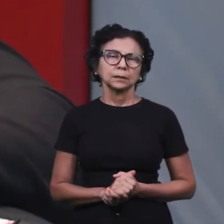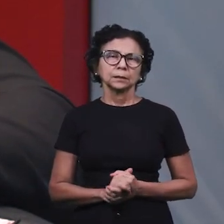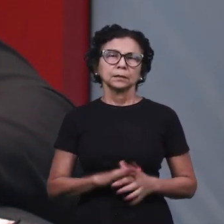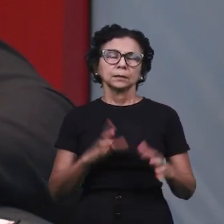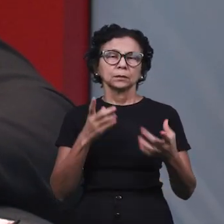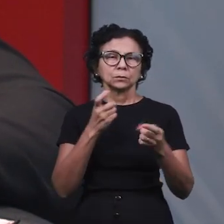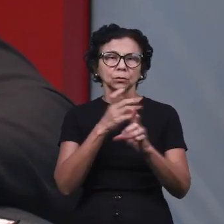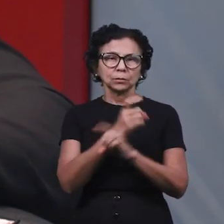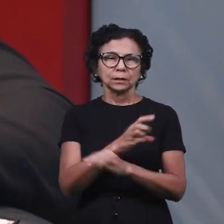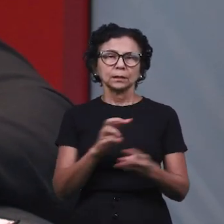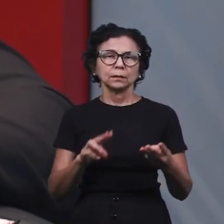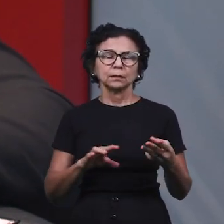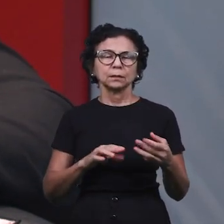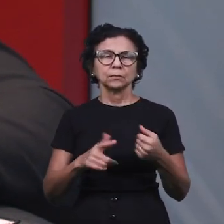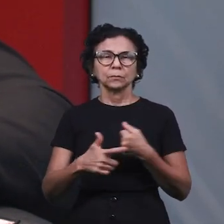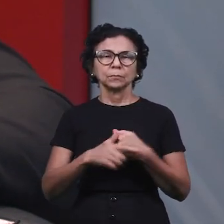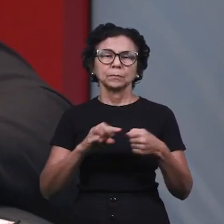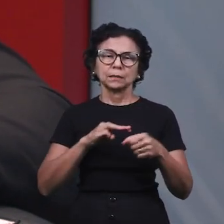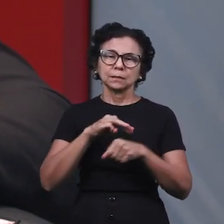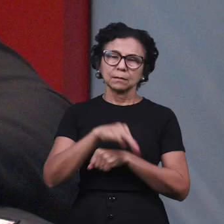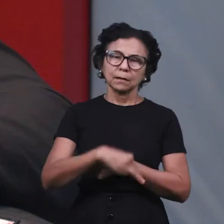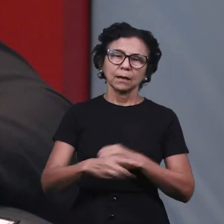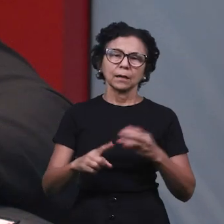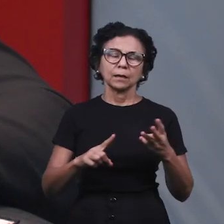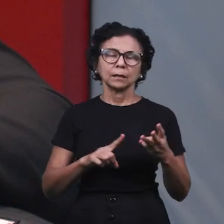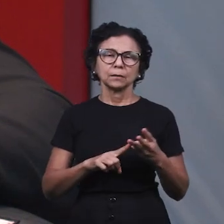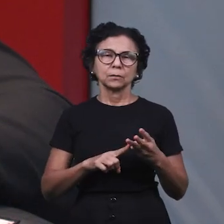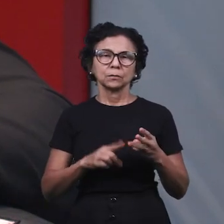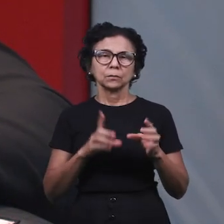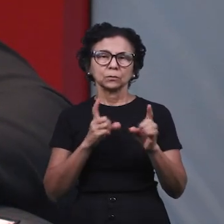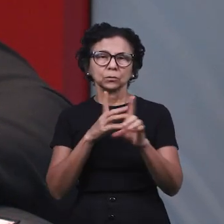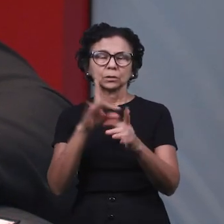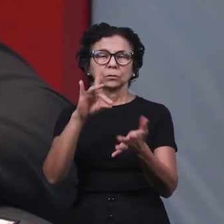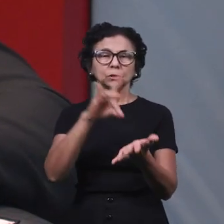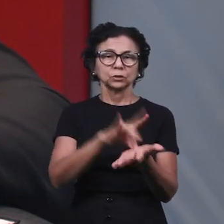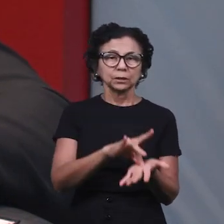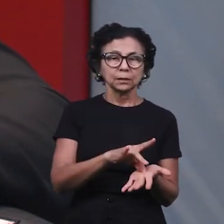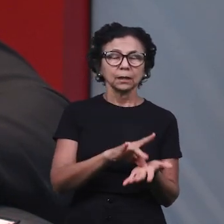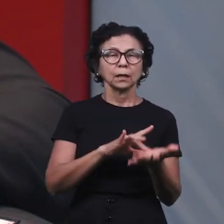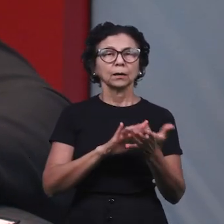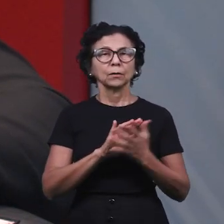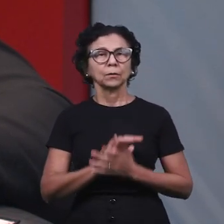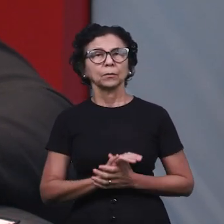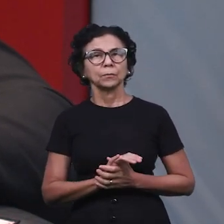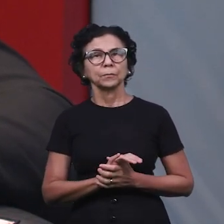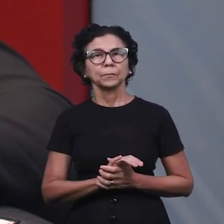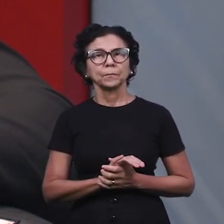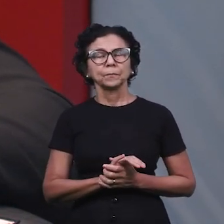ministérios, doutrina, a sã doutrina, todos os objetivos.